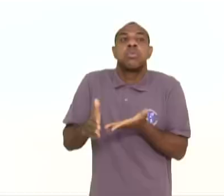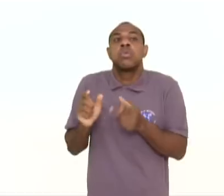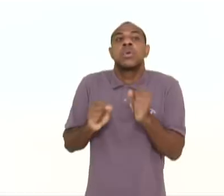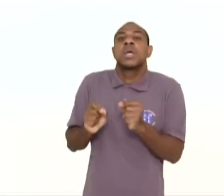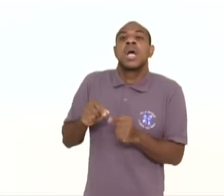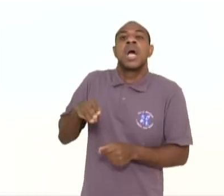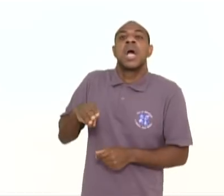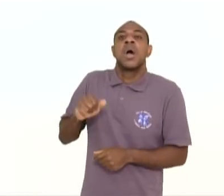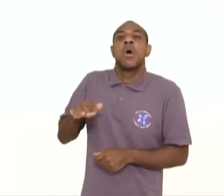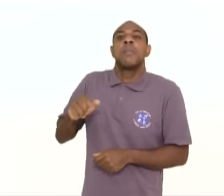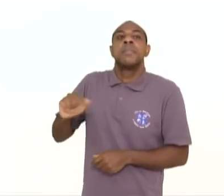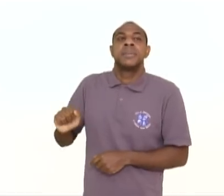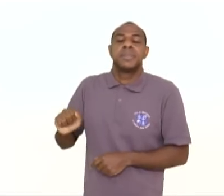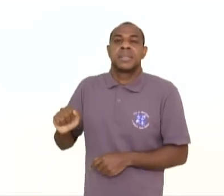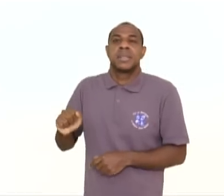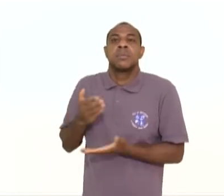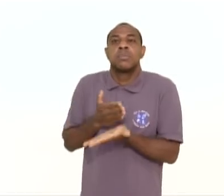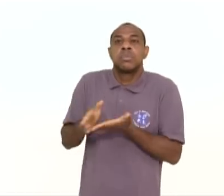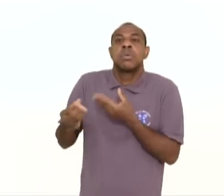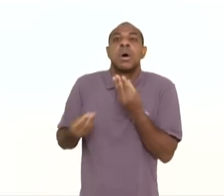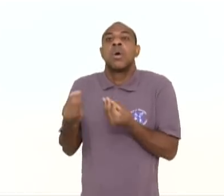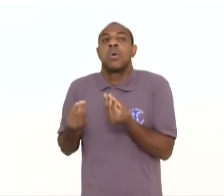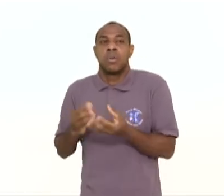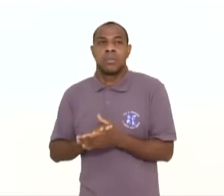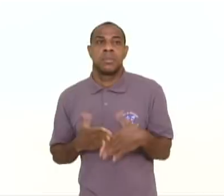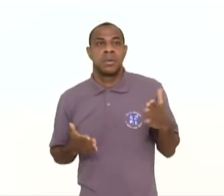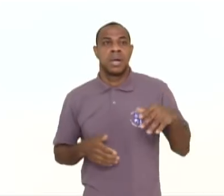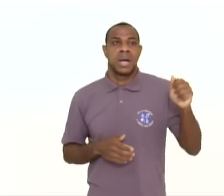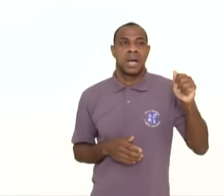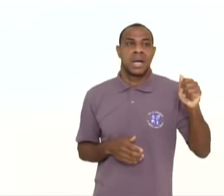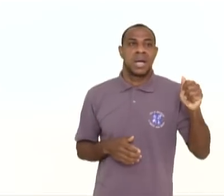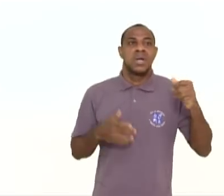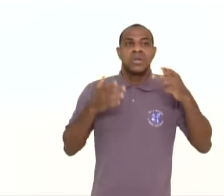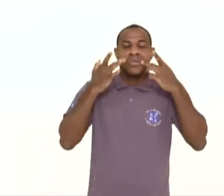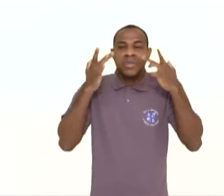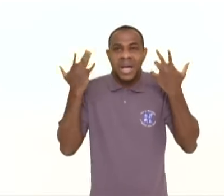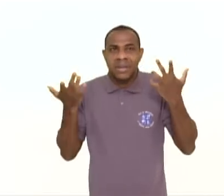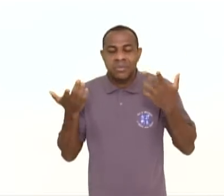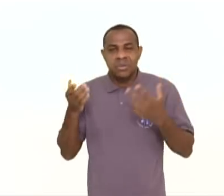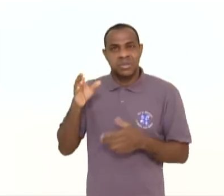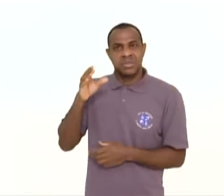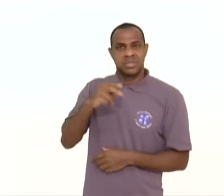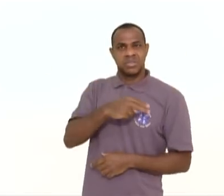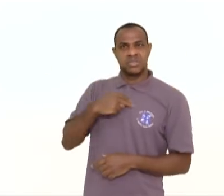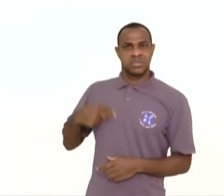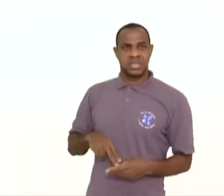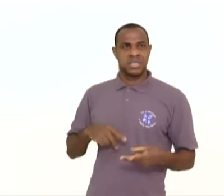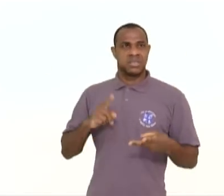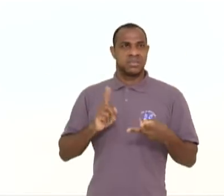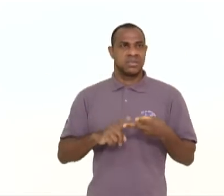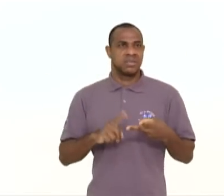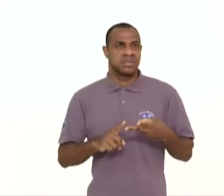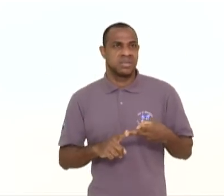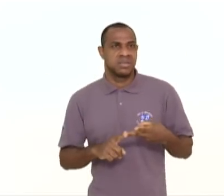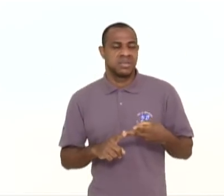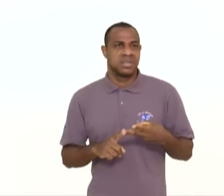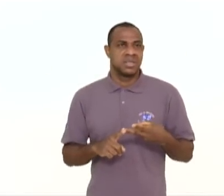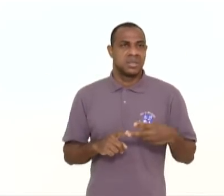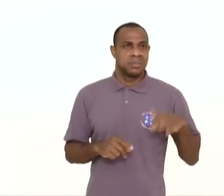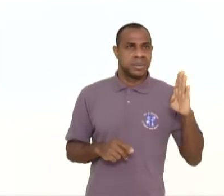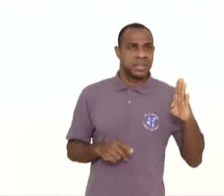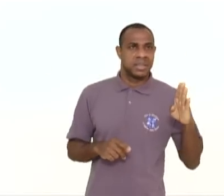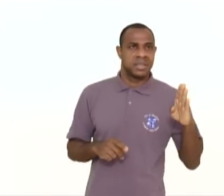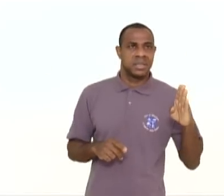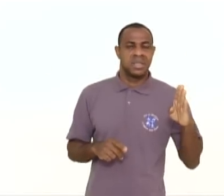a mímica tem origem no teatro chinês. Letra B, teatro romano. Letra C, no teatro japonês. Ou